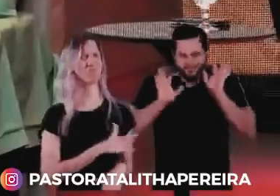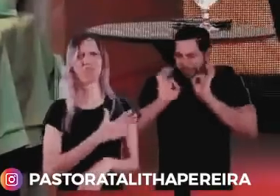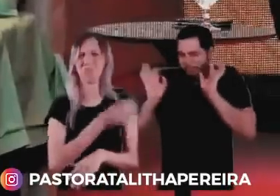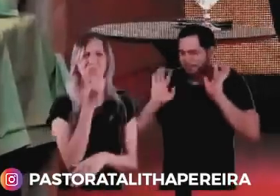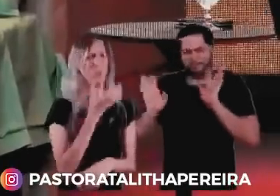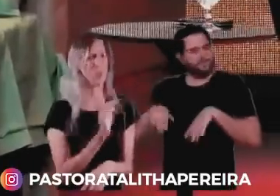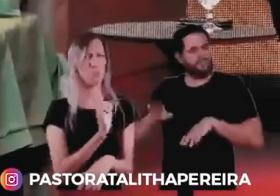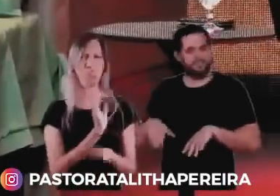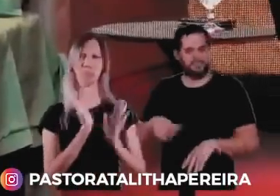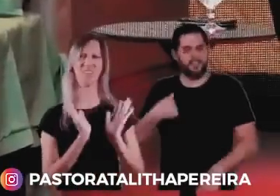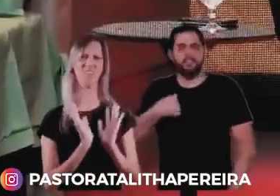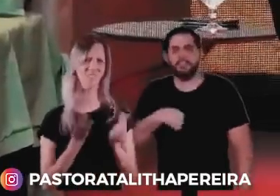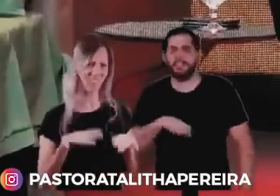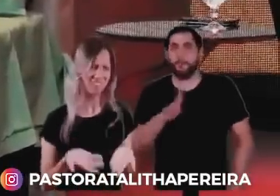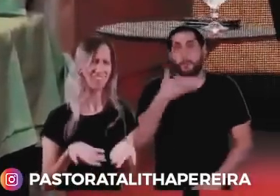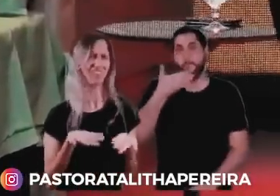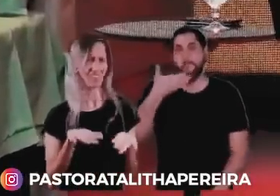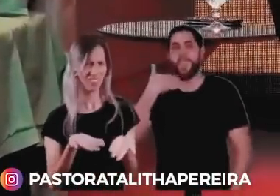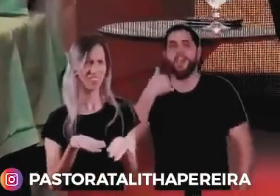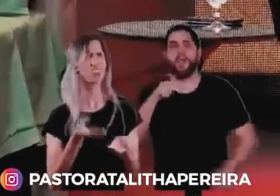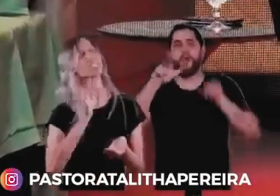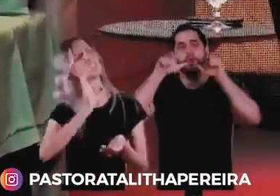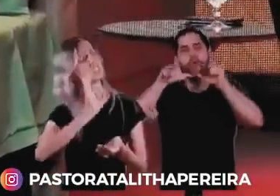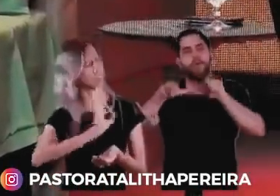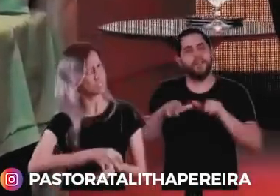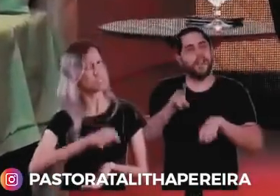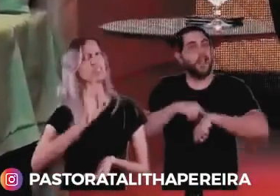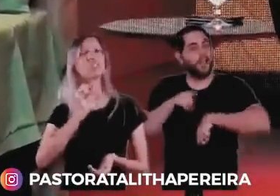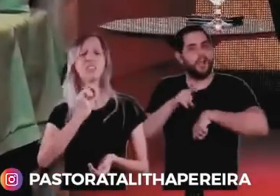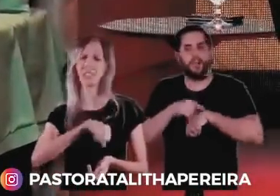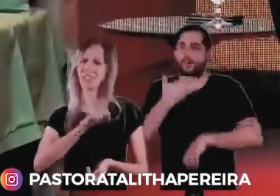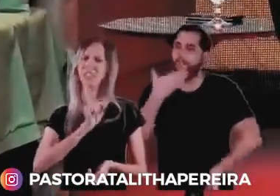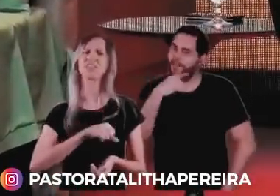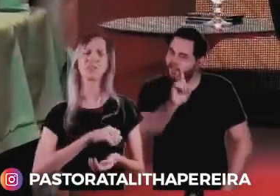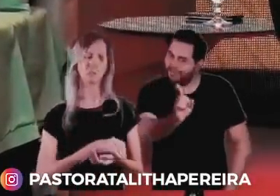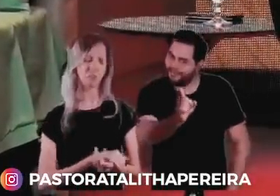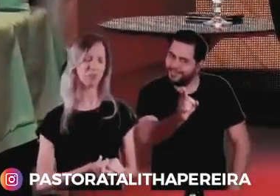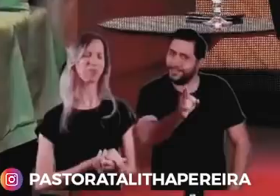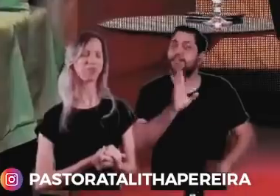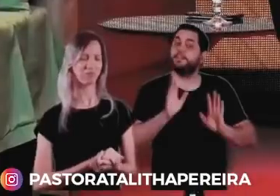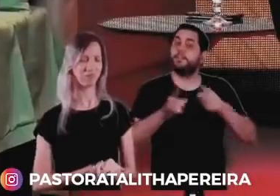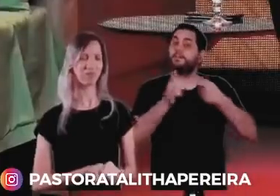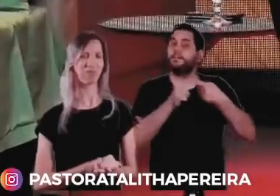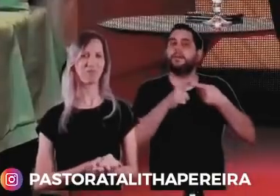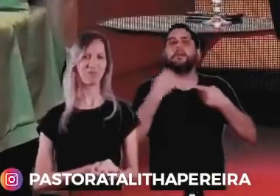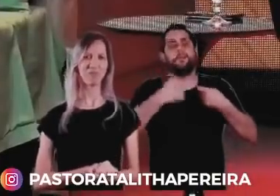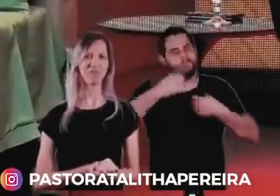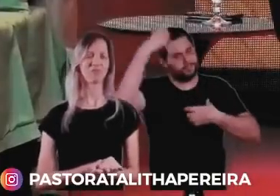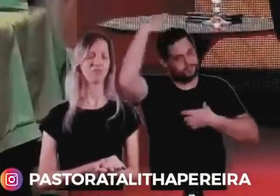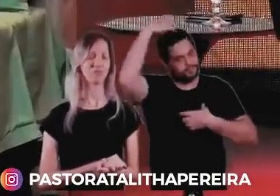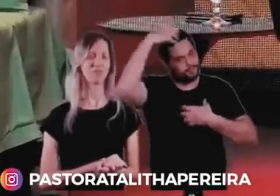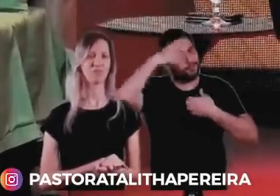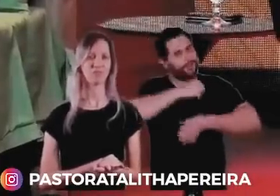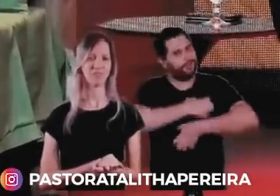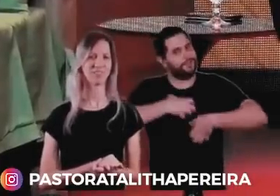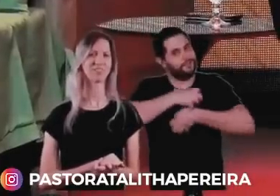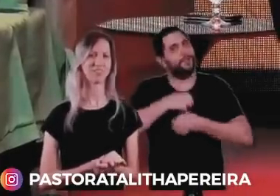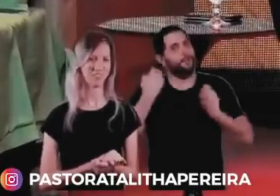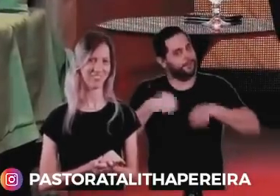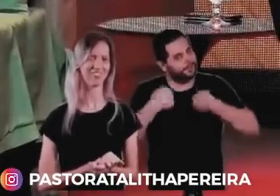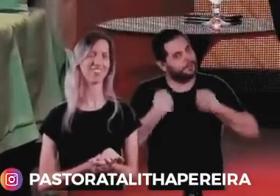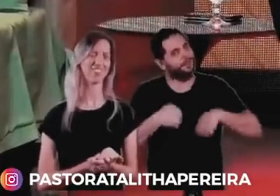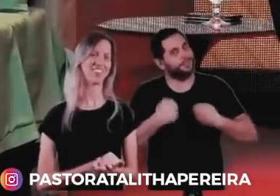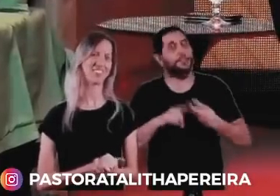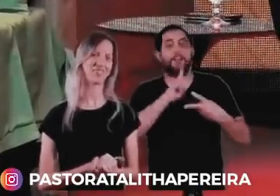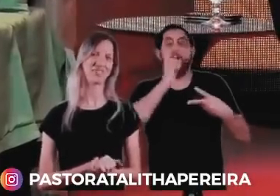agonia. Você não, vai estar indo para o melhor momento, o melhor local e a melhor hora no seu quarto. Então, primeira dica, tome um banho. Outra dica boa